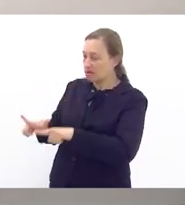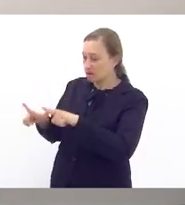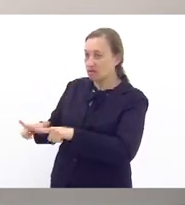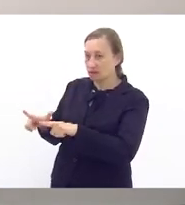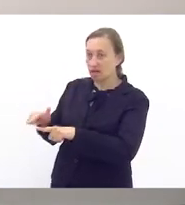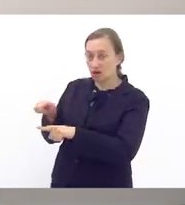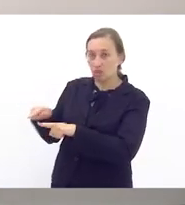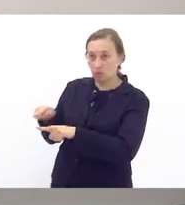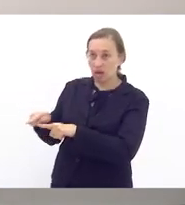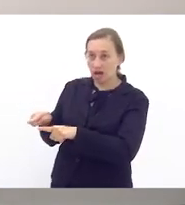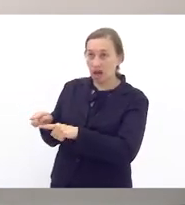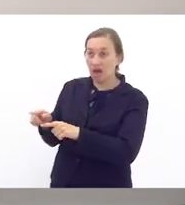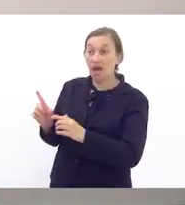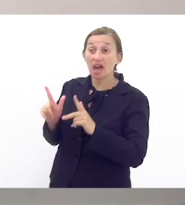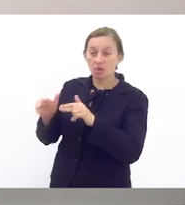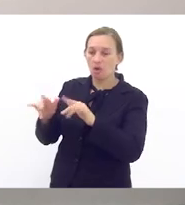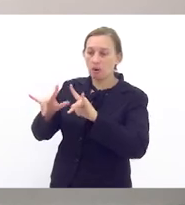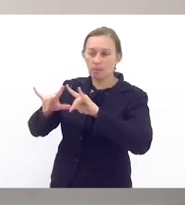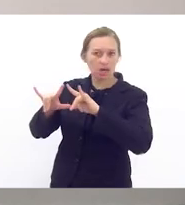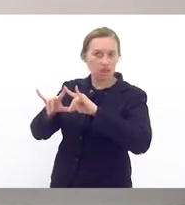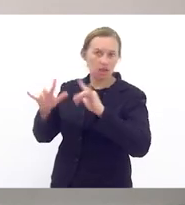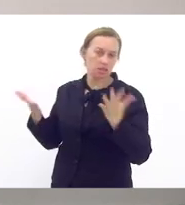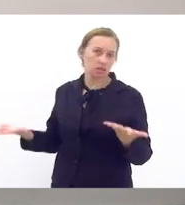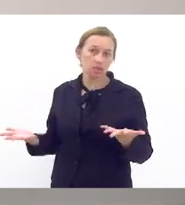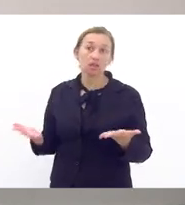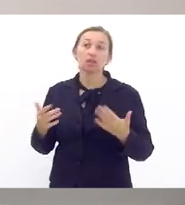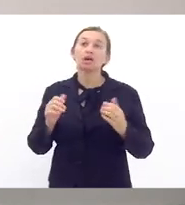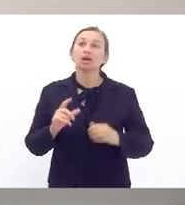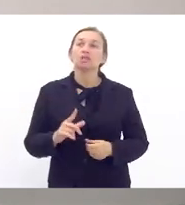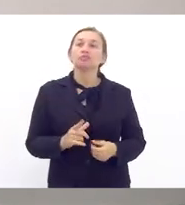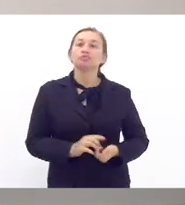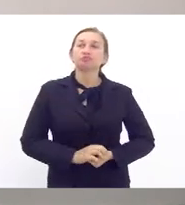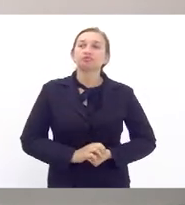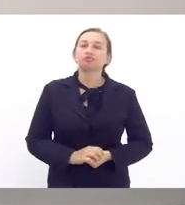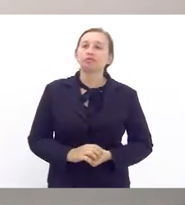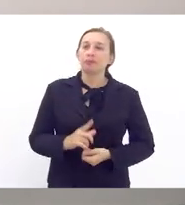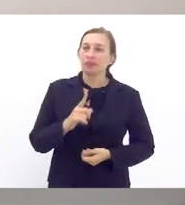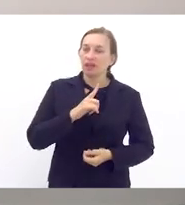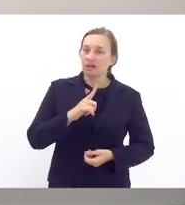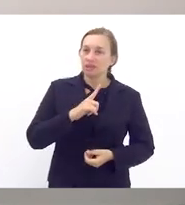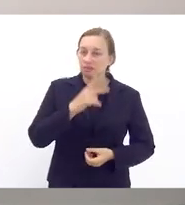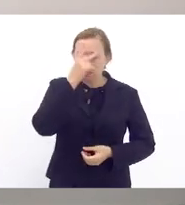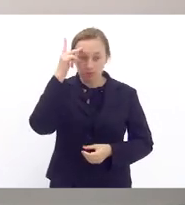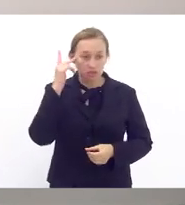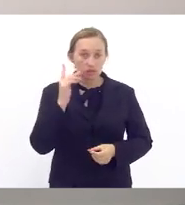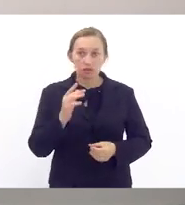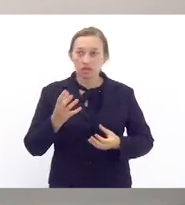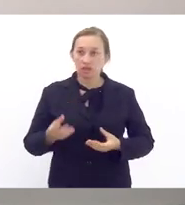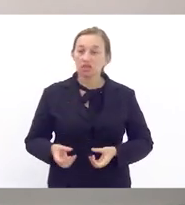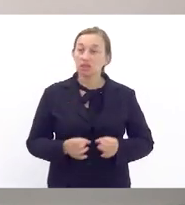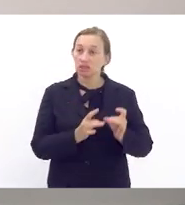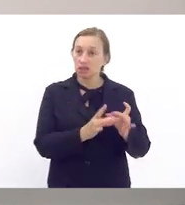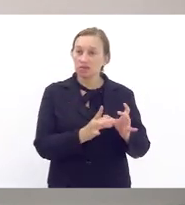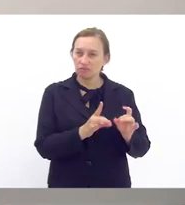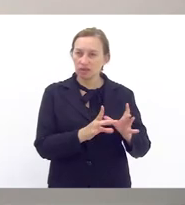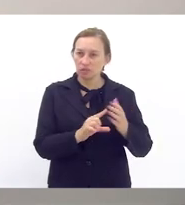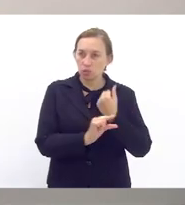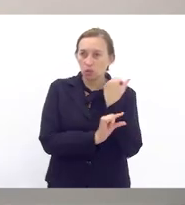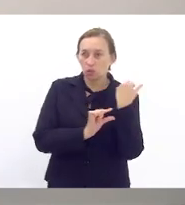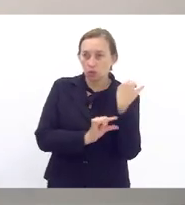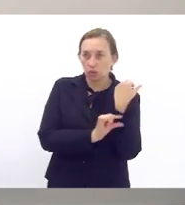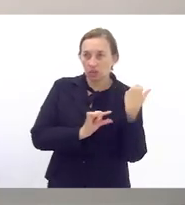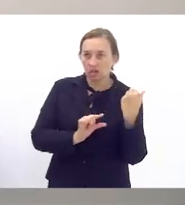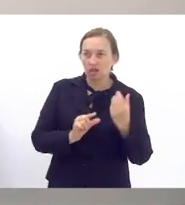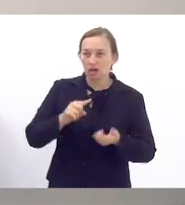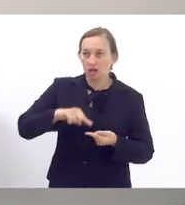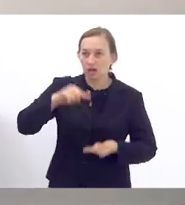momento que nós temos os fornecedores das garrafinhas, das garrafas, dos lacres, nós